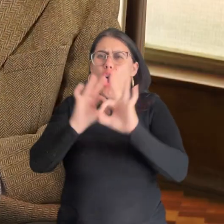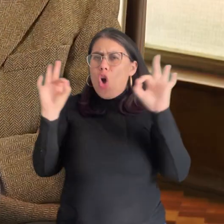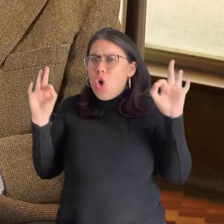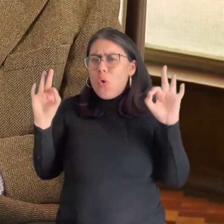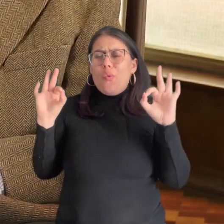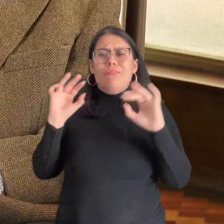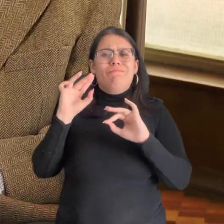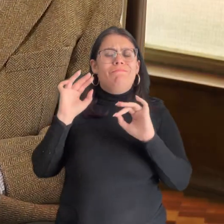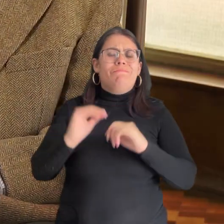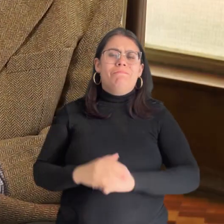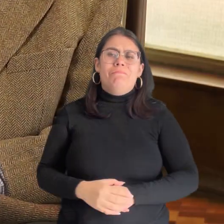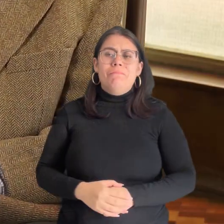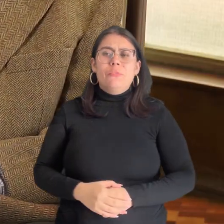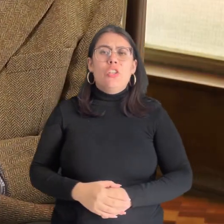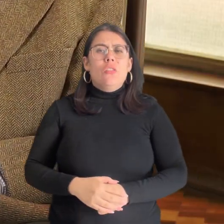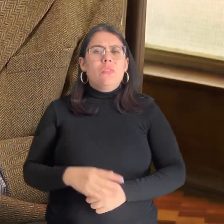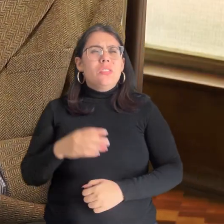acústica.